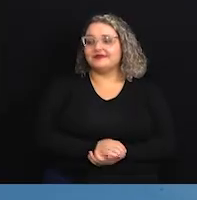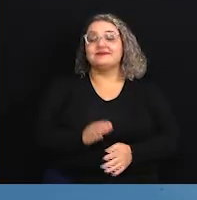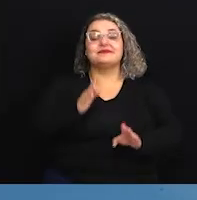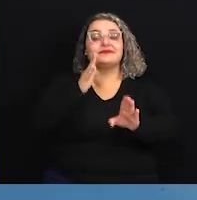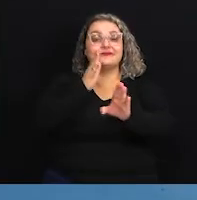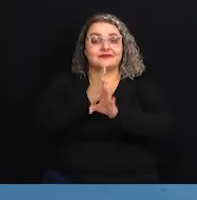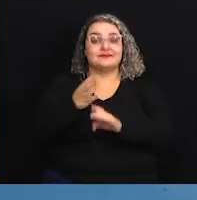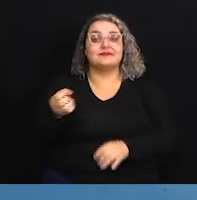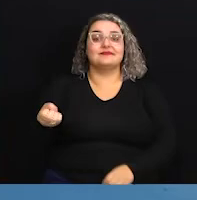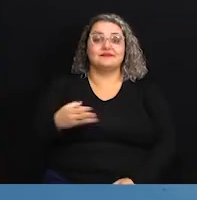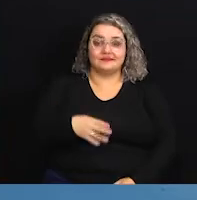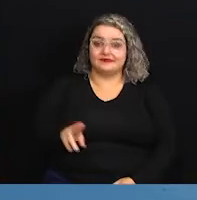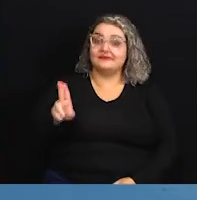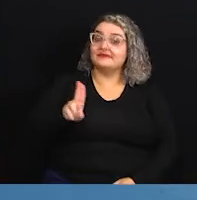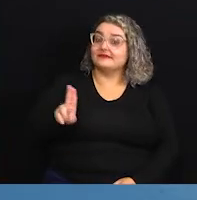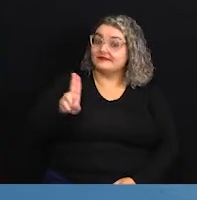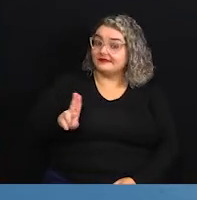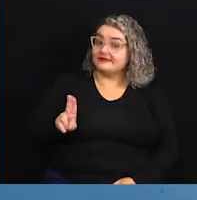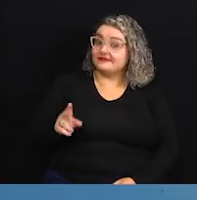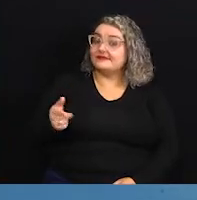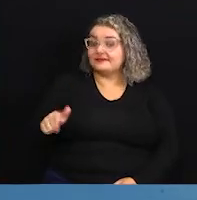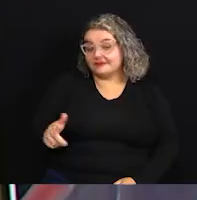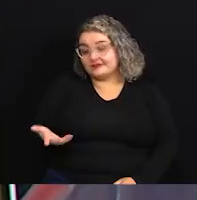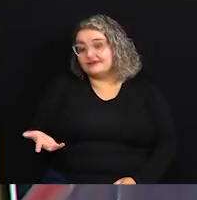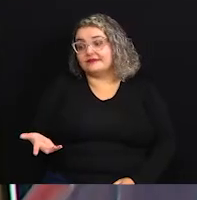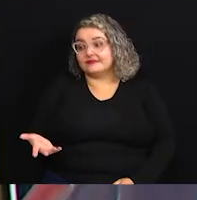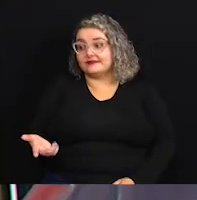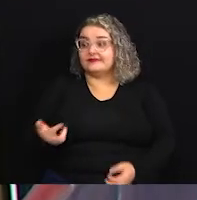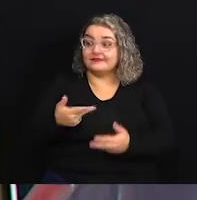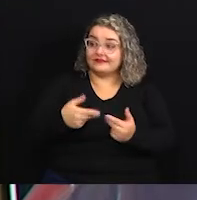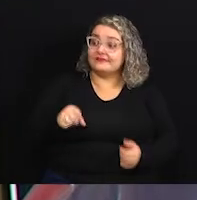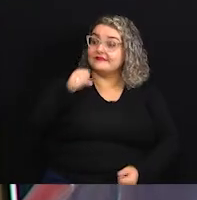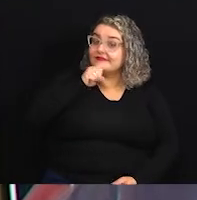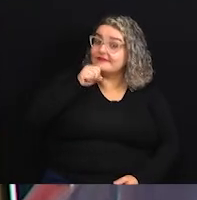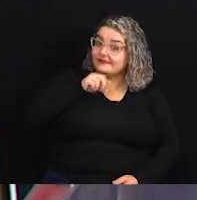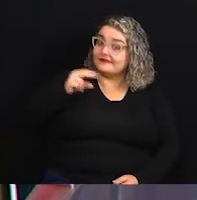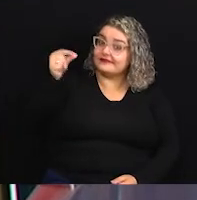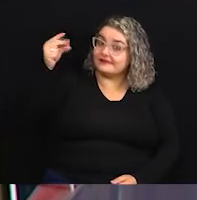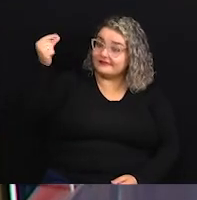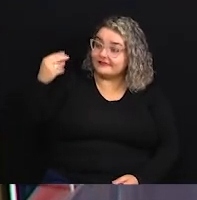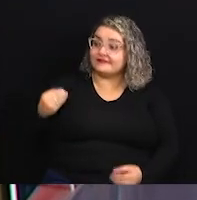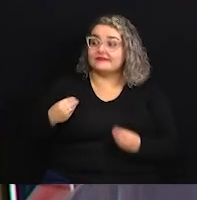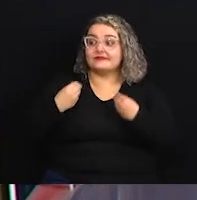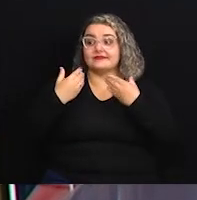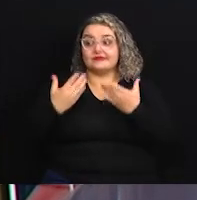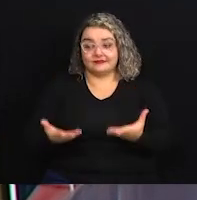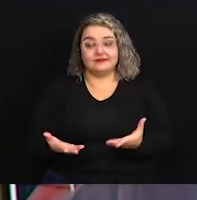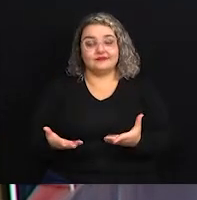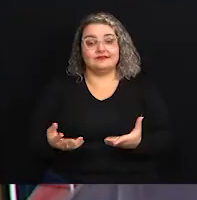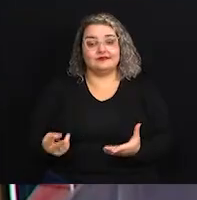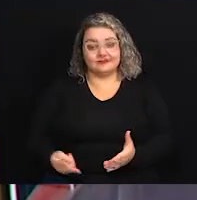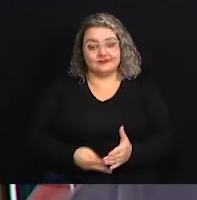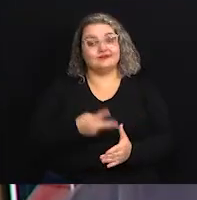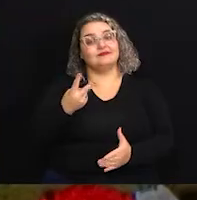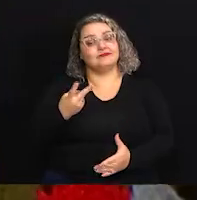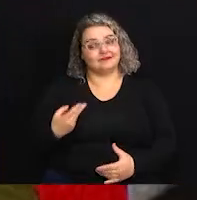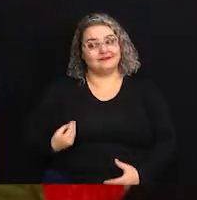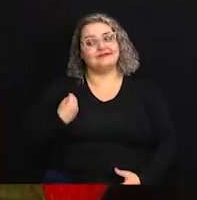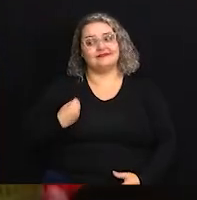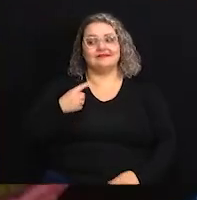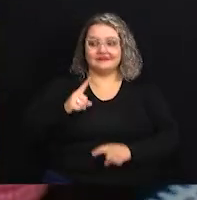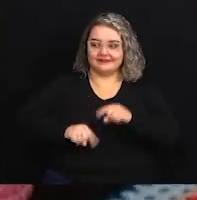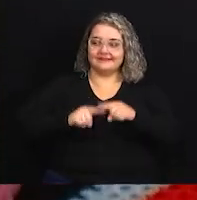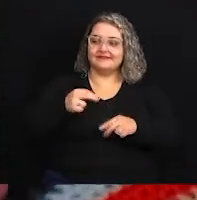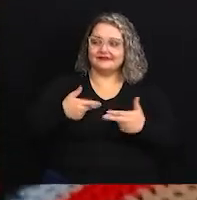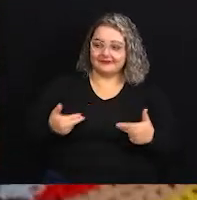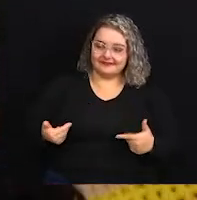Encontrar novas aplicações ou utilidades para coisas antigas, proporcionando assim uma segunda vida aos produtos